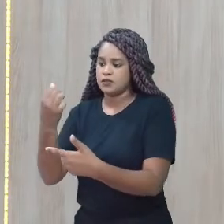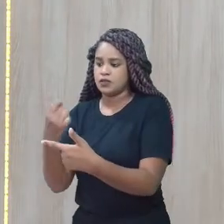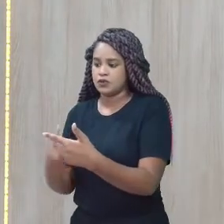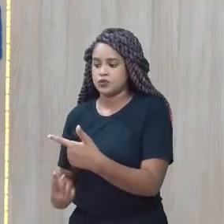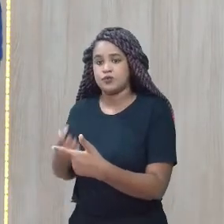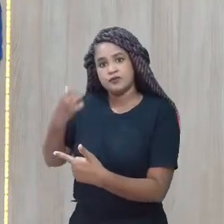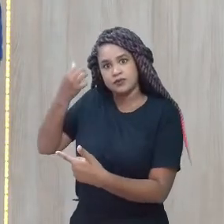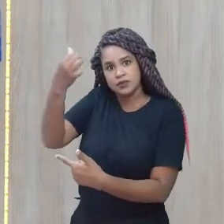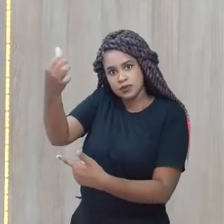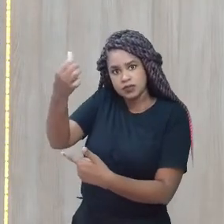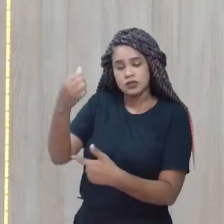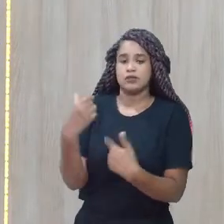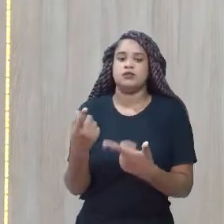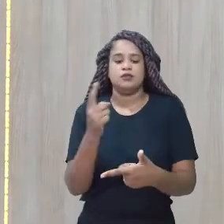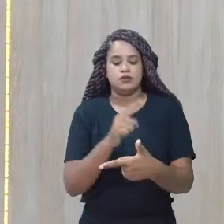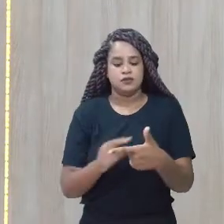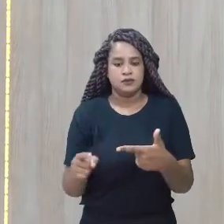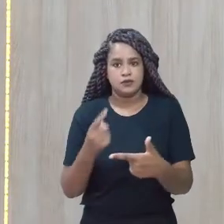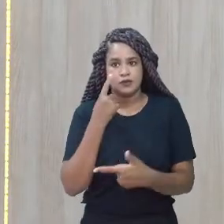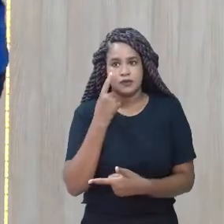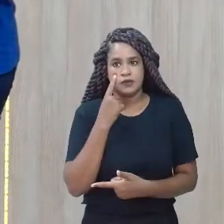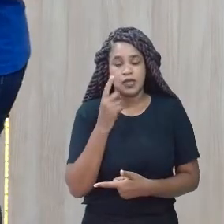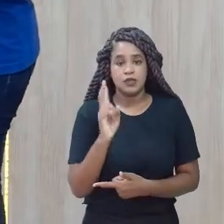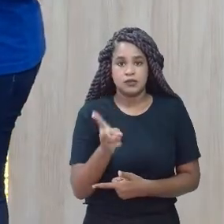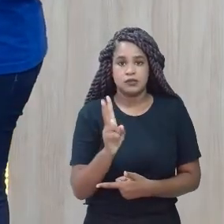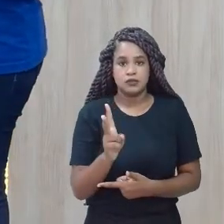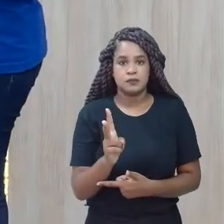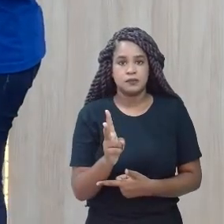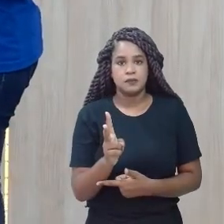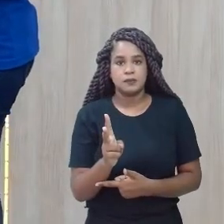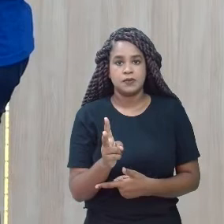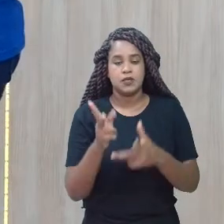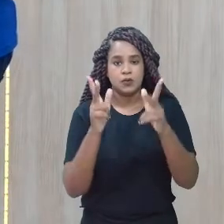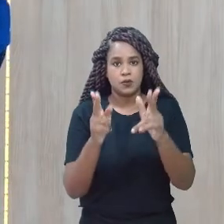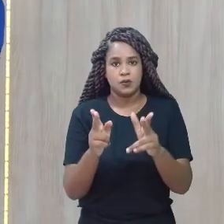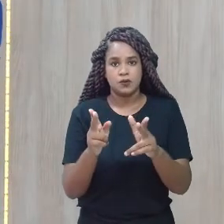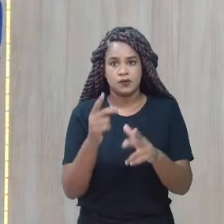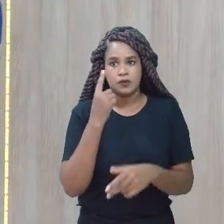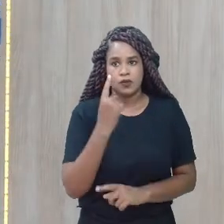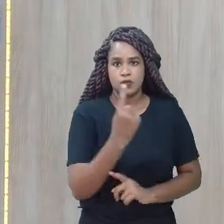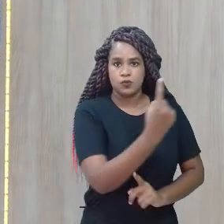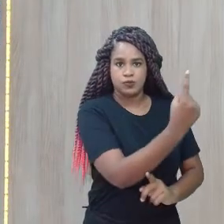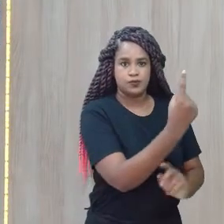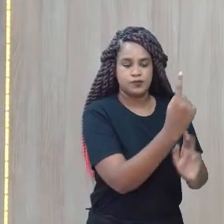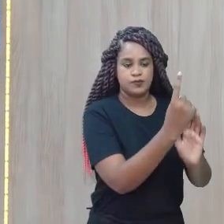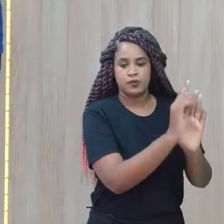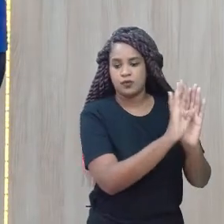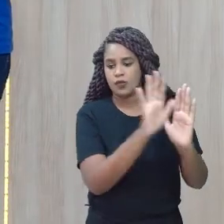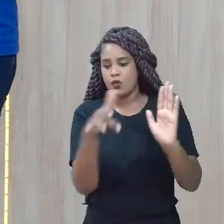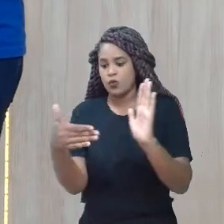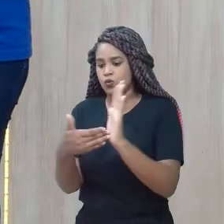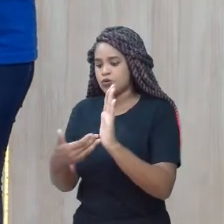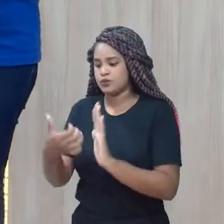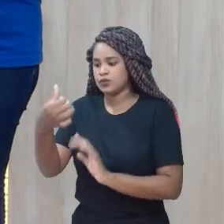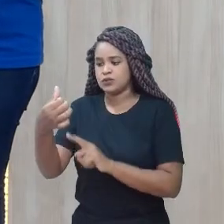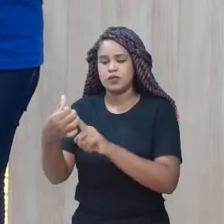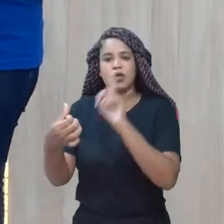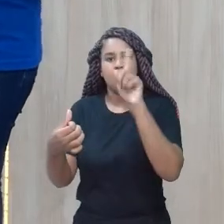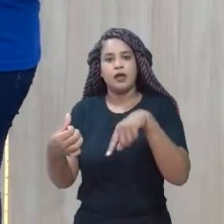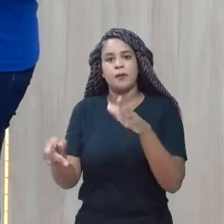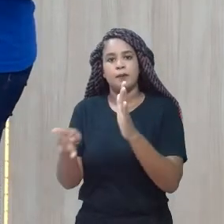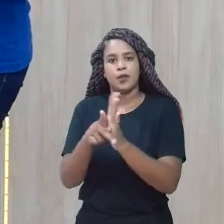tem os divisores do mesmo jeito. O primeiro divisor que eu coloquei ali no comecinho sendo 1 e o último divisor sendo o próprio